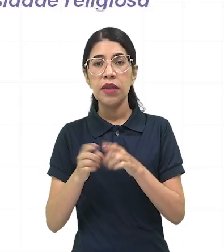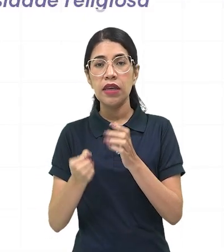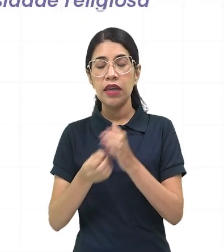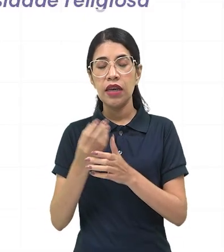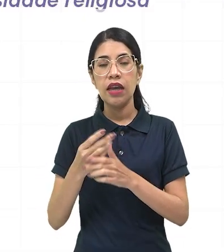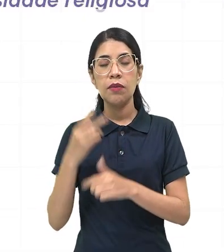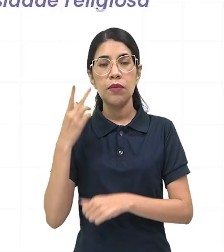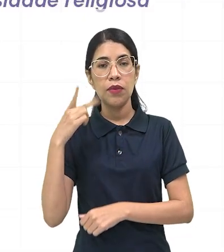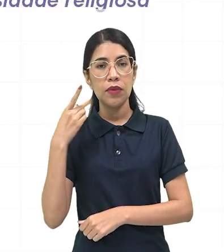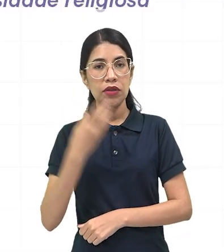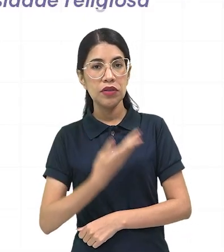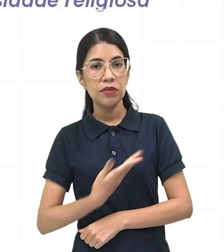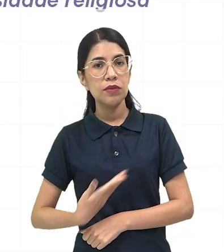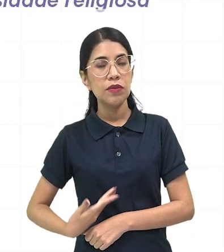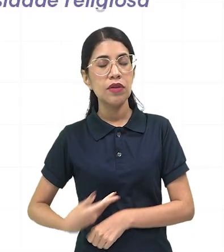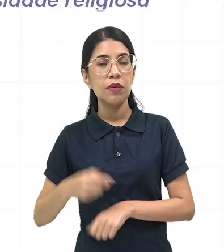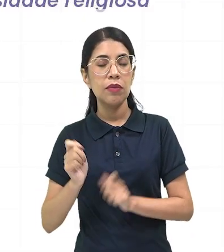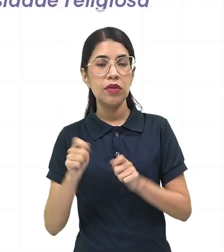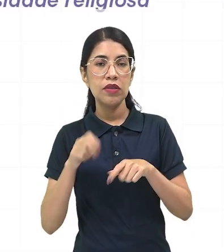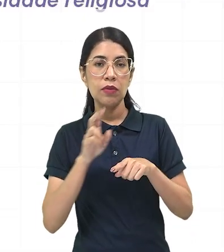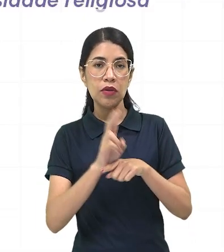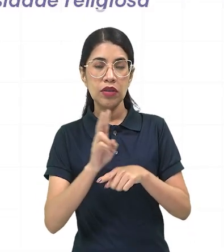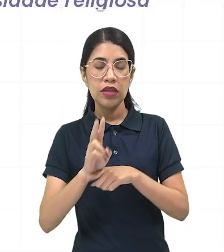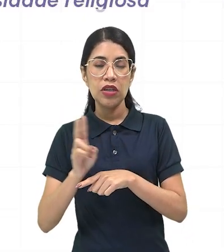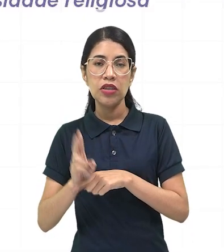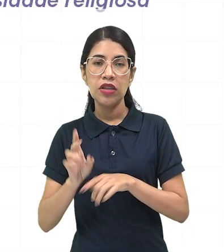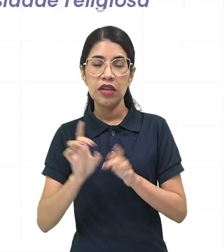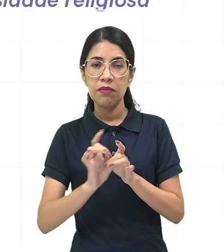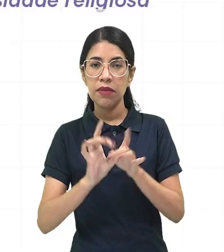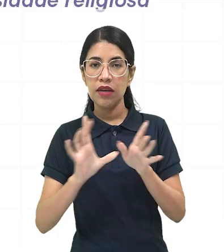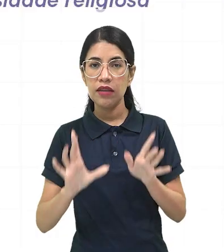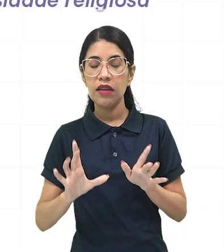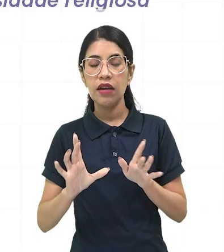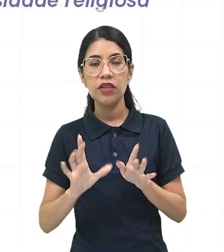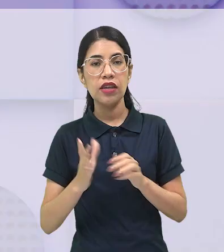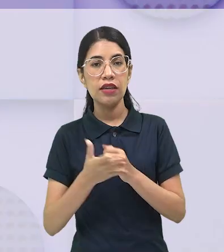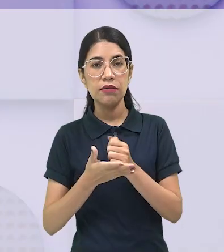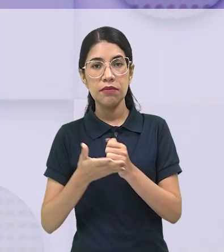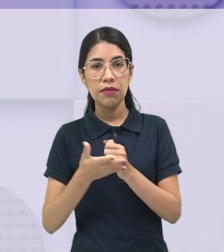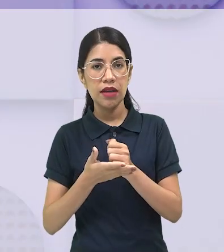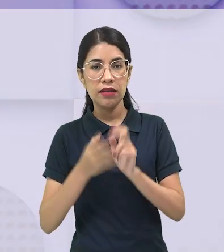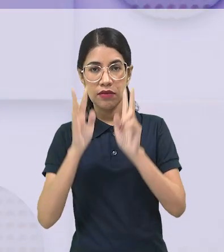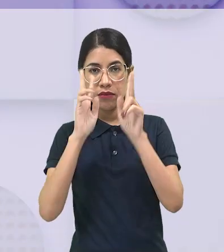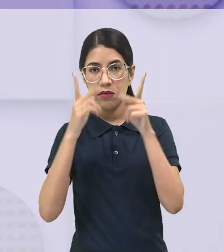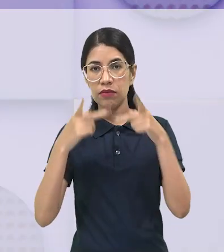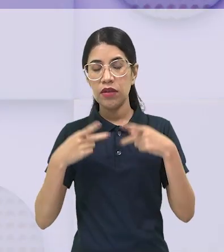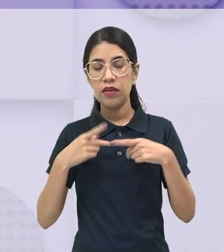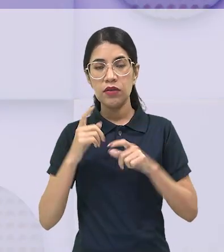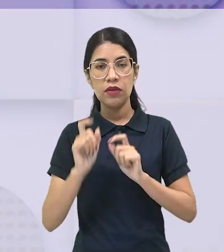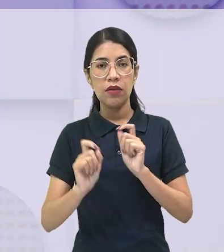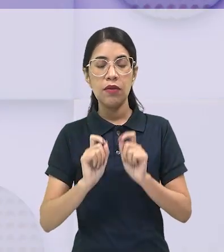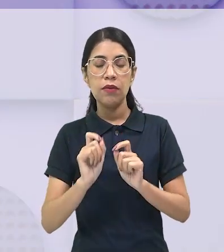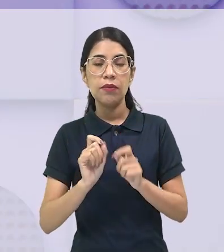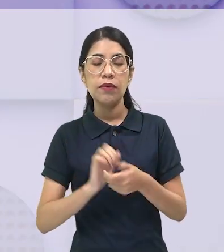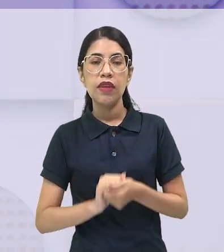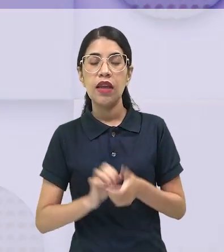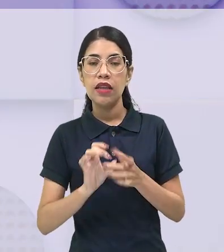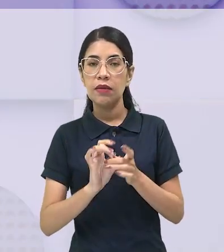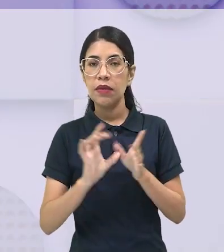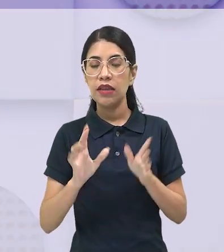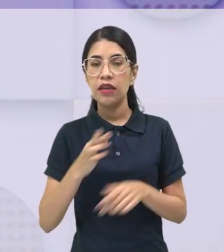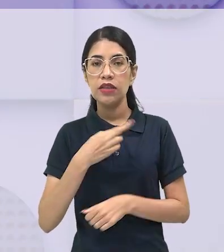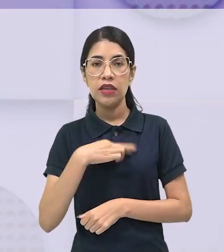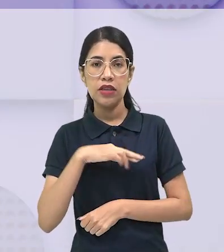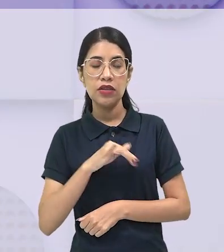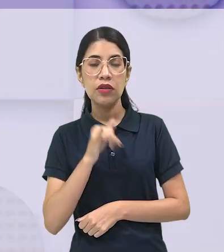políticas públicas que protejam as liberdades mais fundamentais dos seres humanos, entre elas a